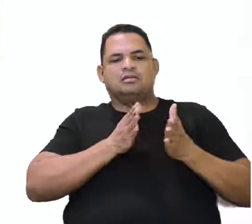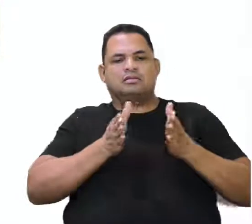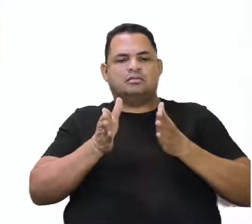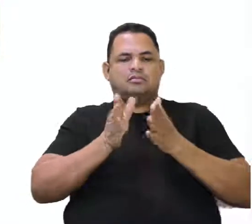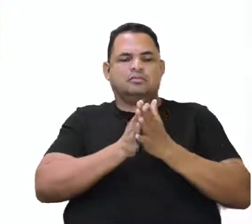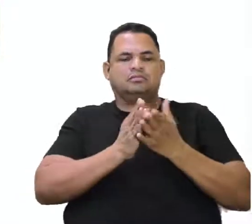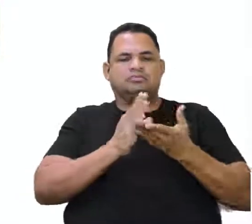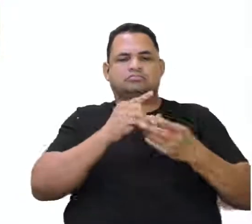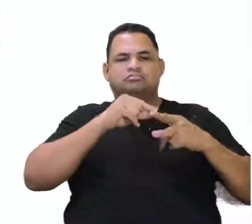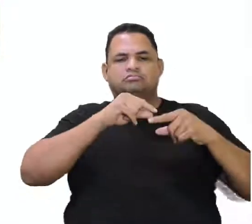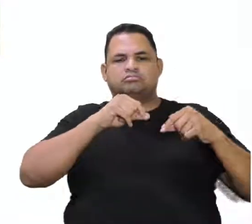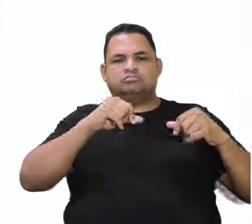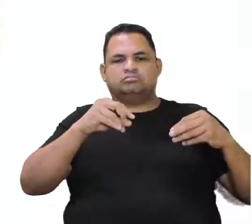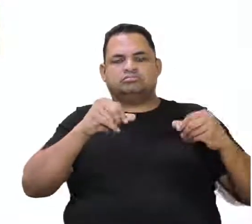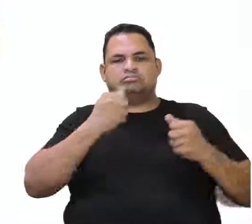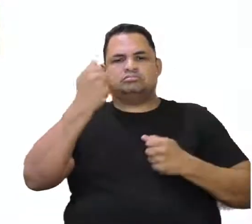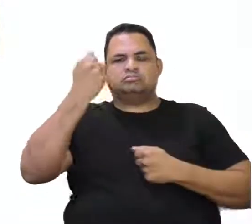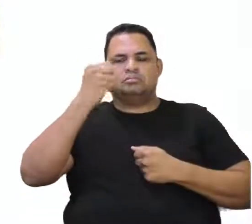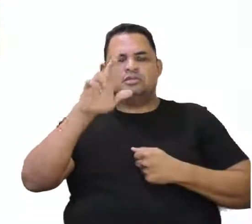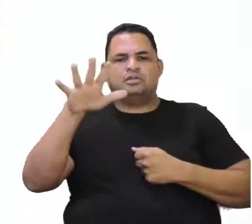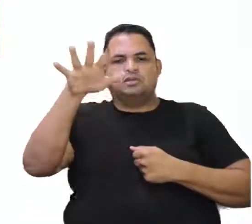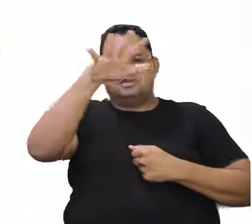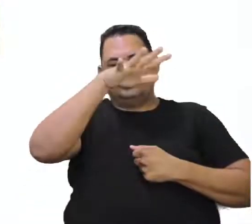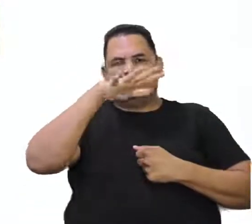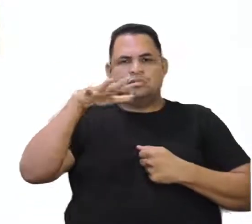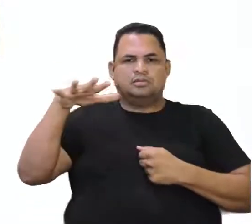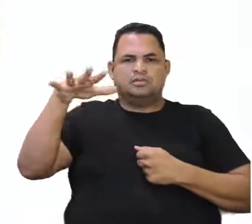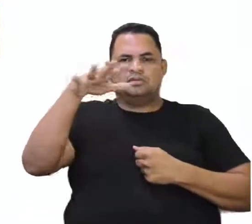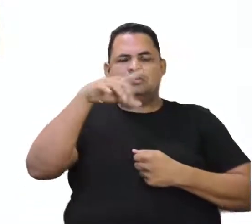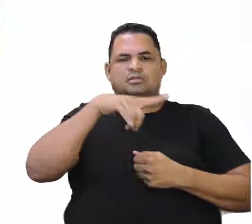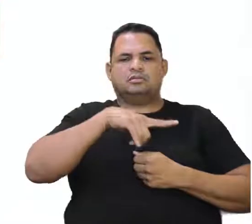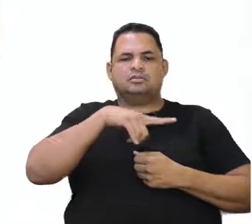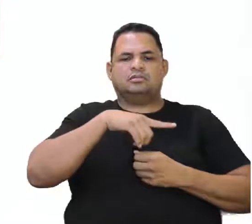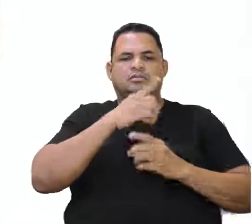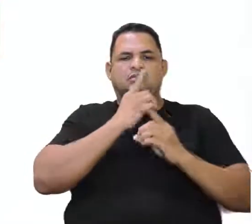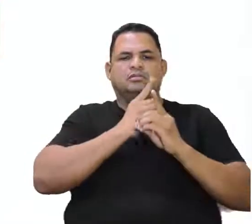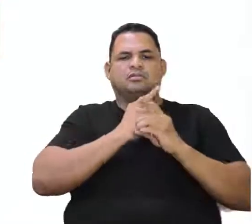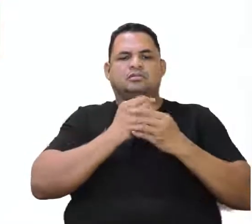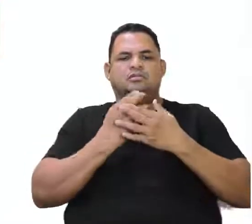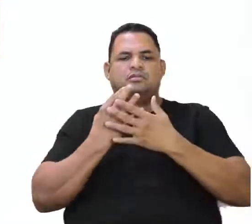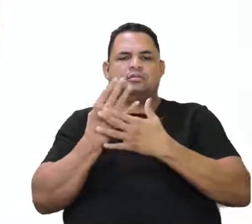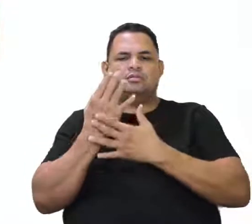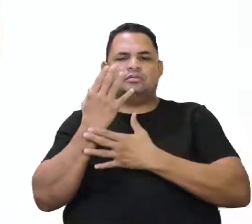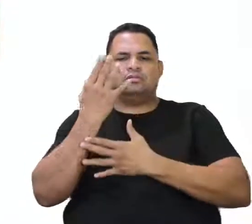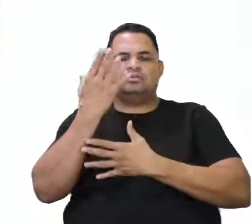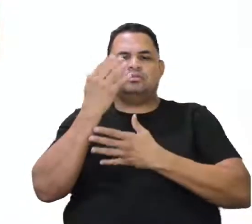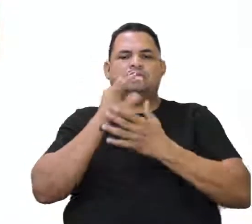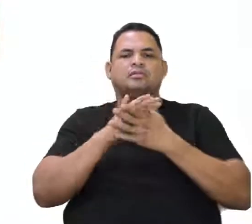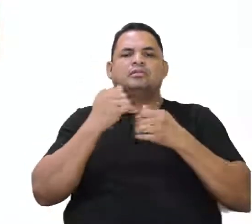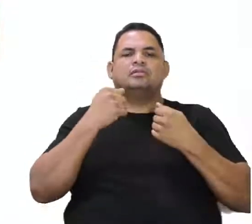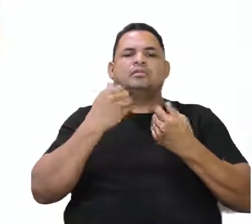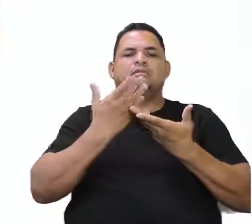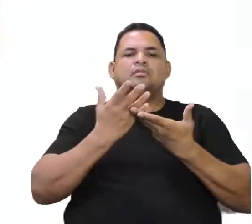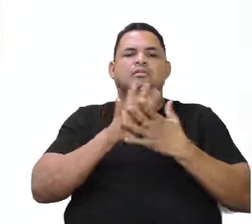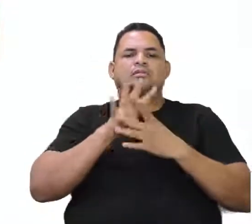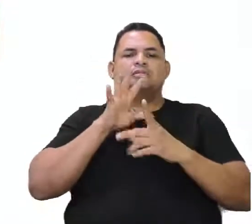tem o solo, tem a atmosfera. Nessa atmosfera nós vamos encontrar gases que podem receber influência daqueles que